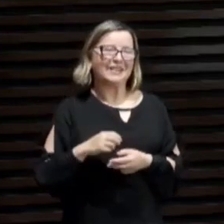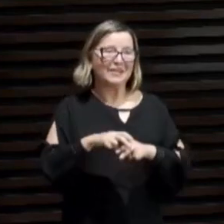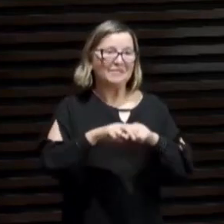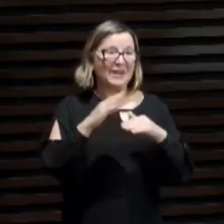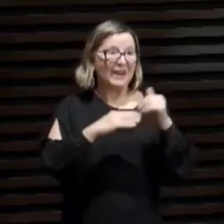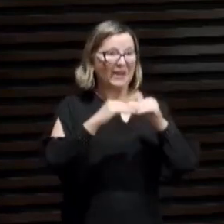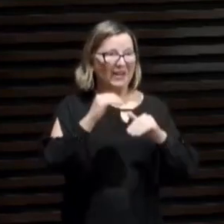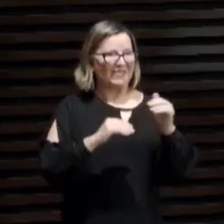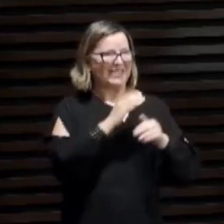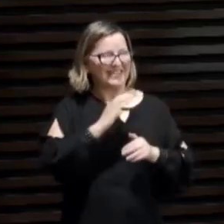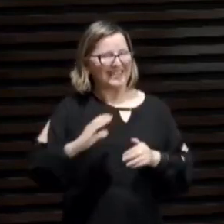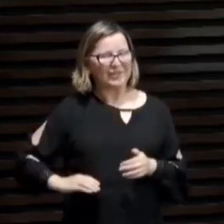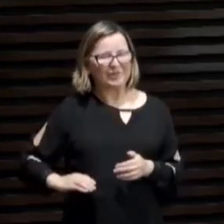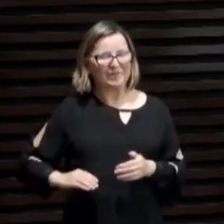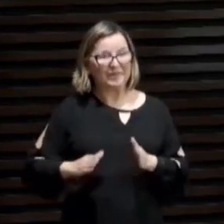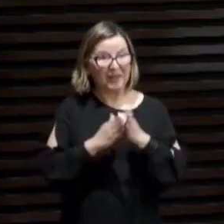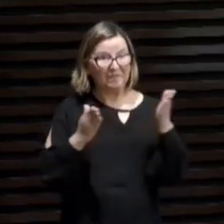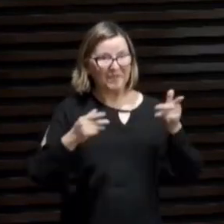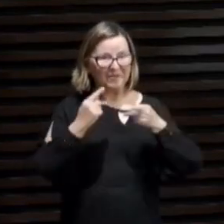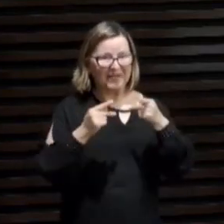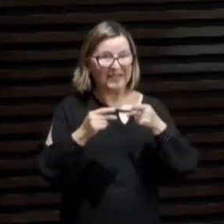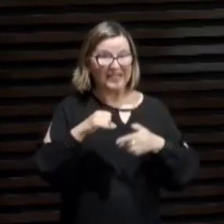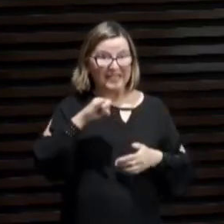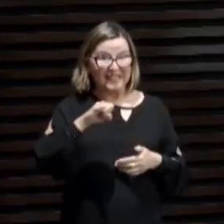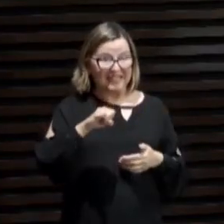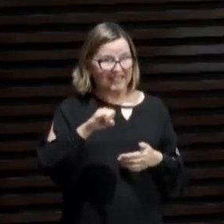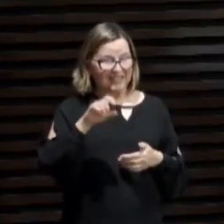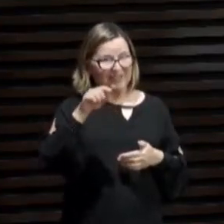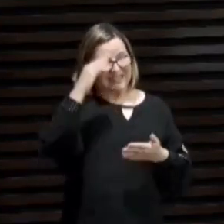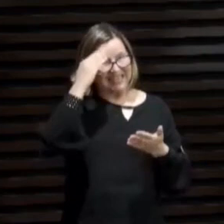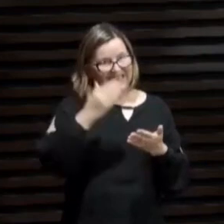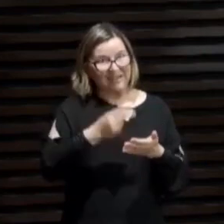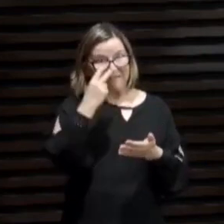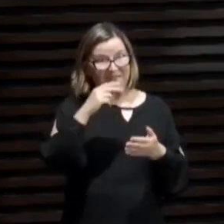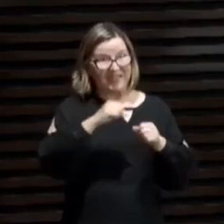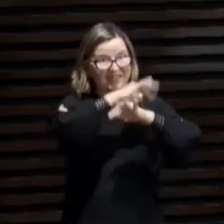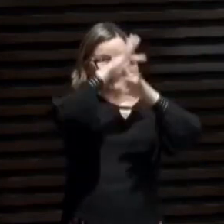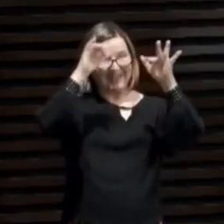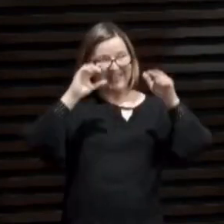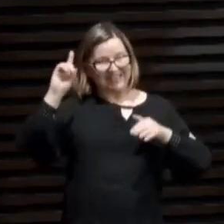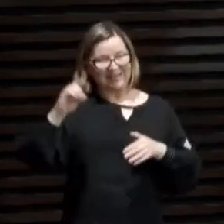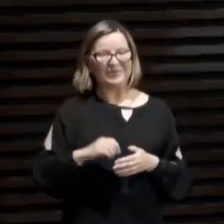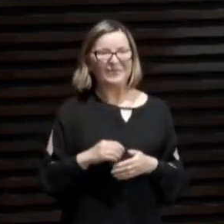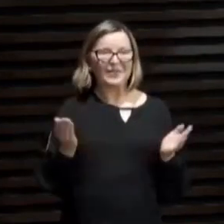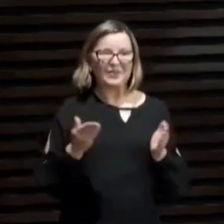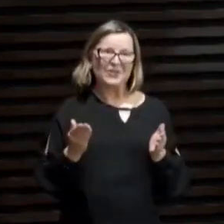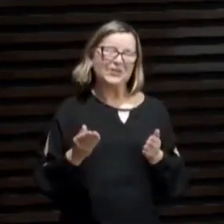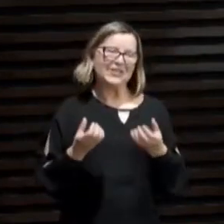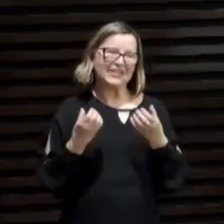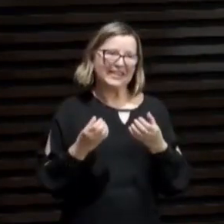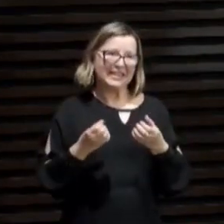que se creres, verás a glória de Deus. Hoje eu quero percorrer a palavra de Deus